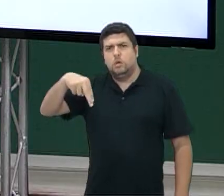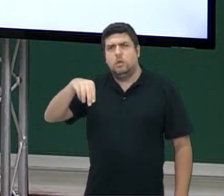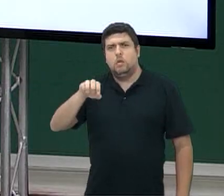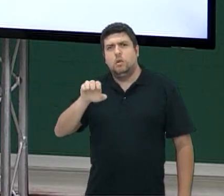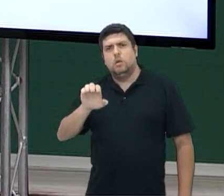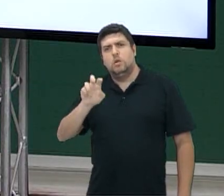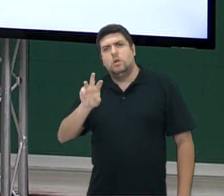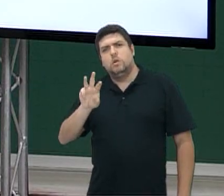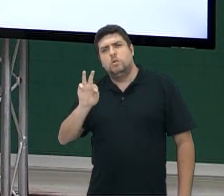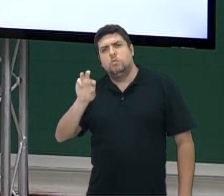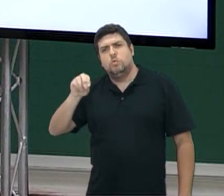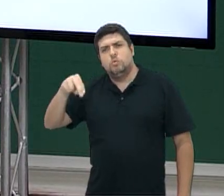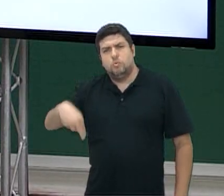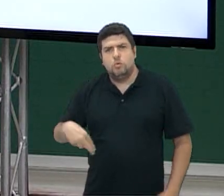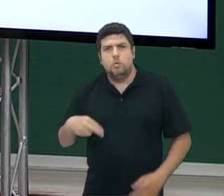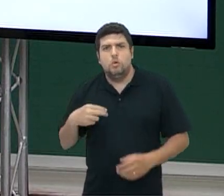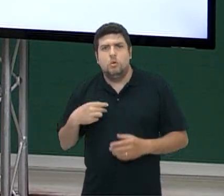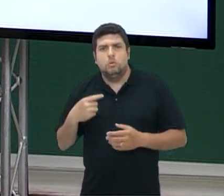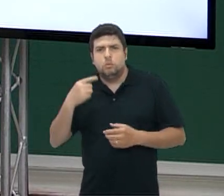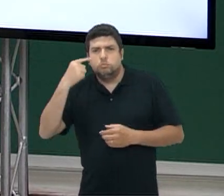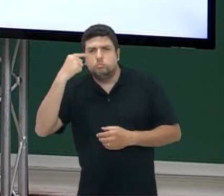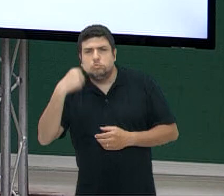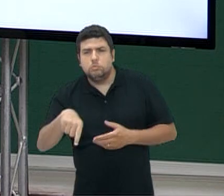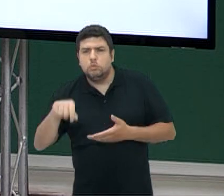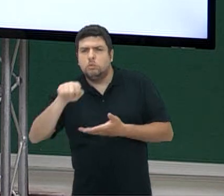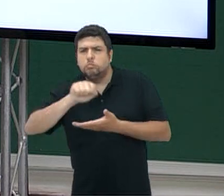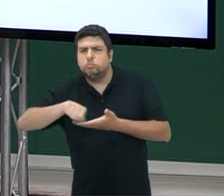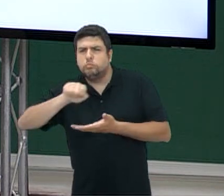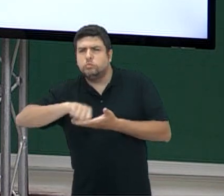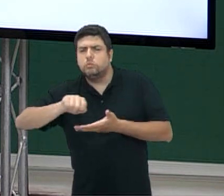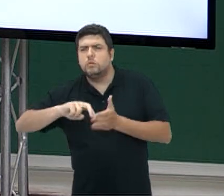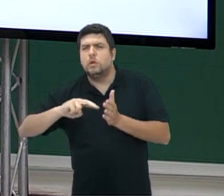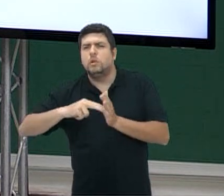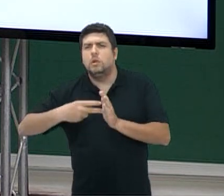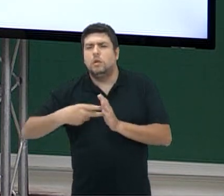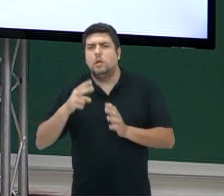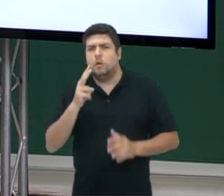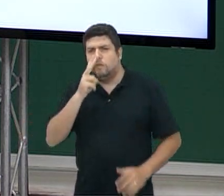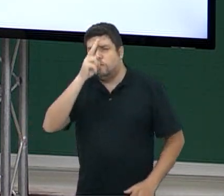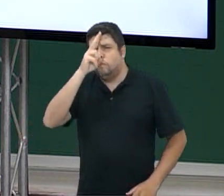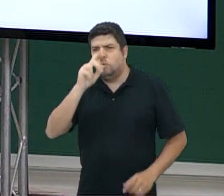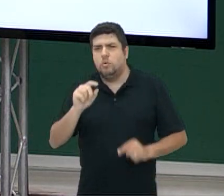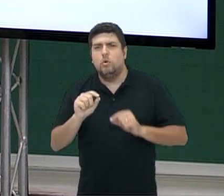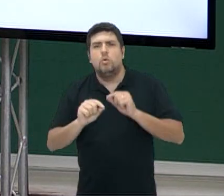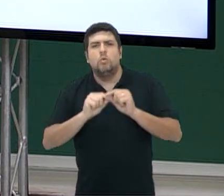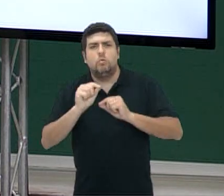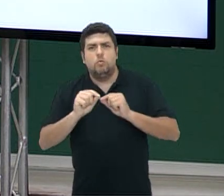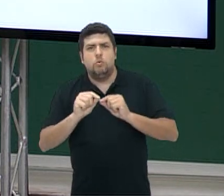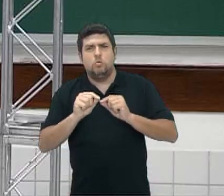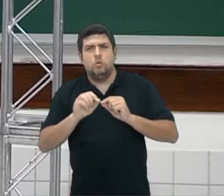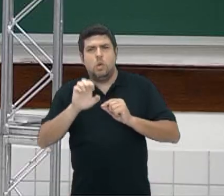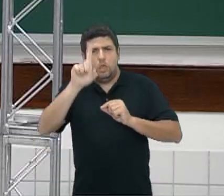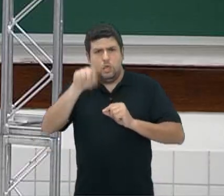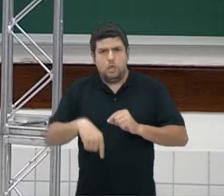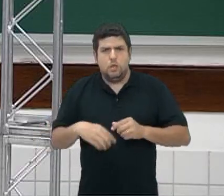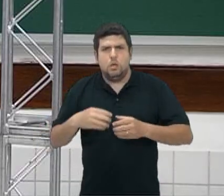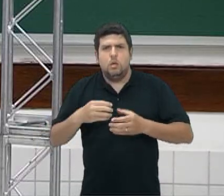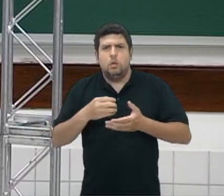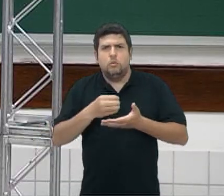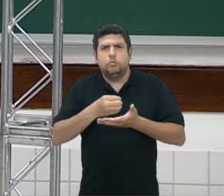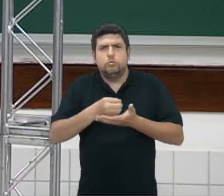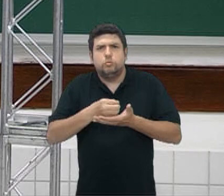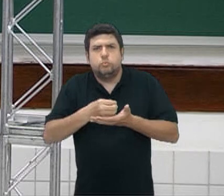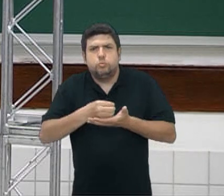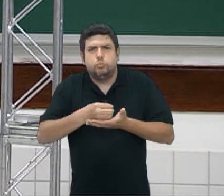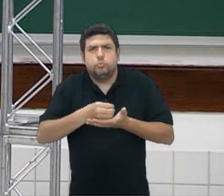por fazer com que os corpos eles tenham a propriedade de variar essa quantidade de movimento. Eles têm a propriedade